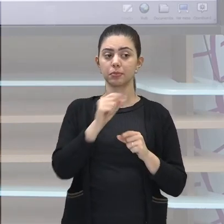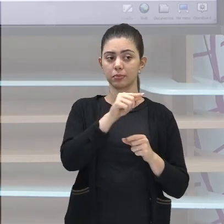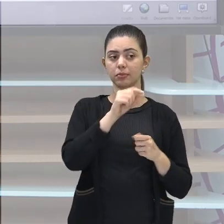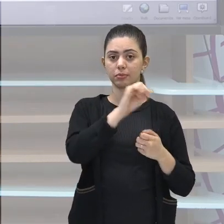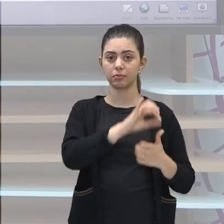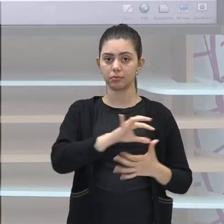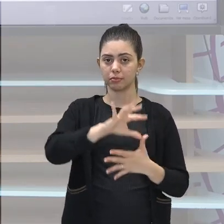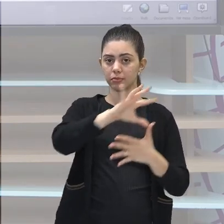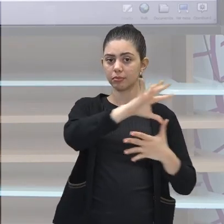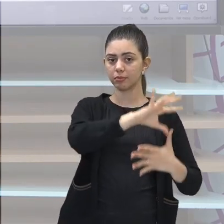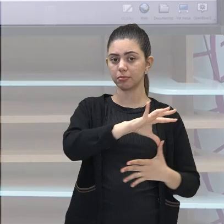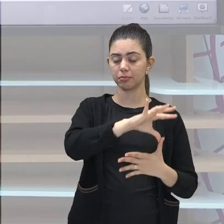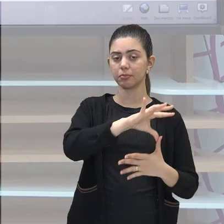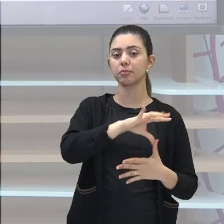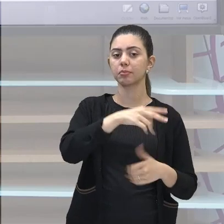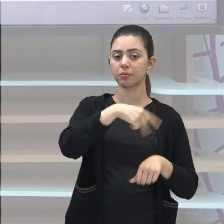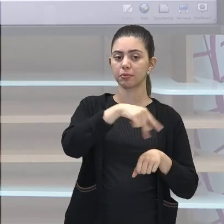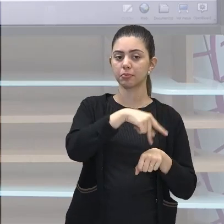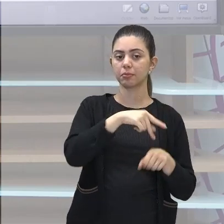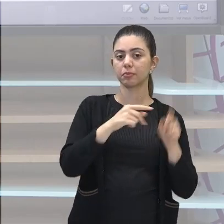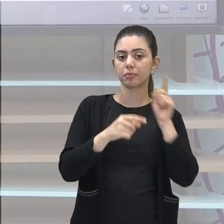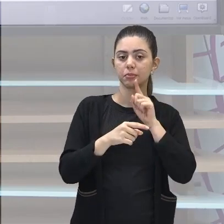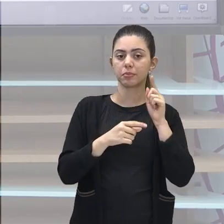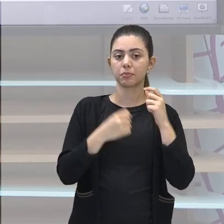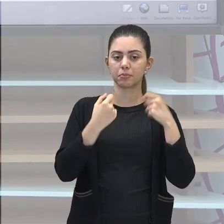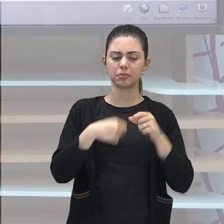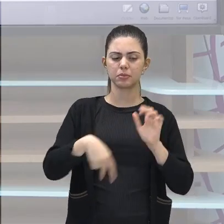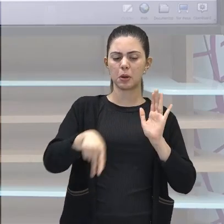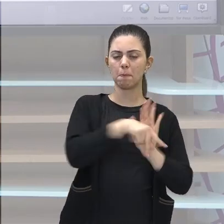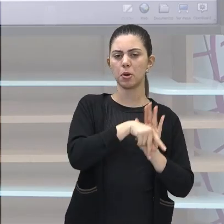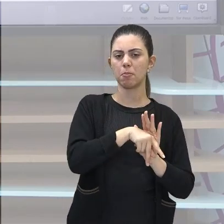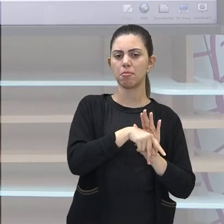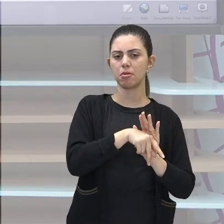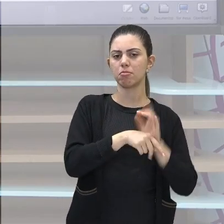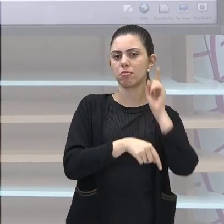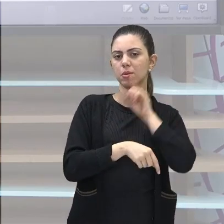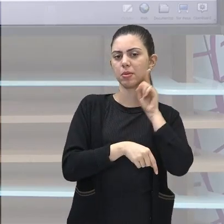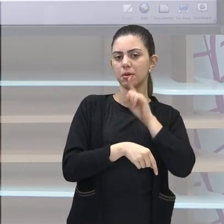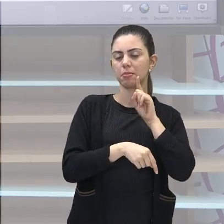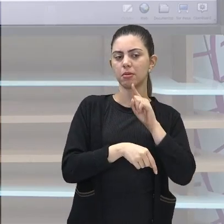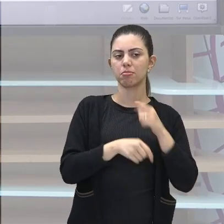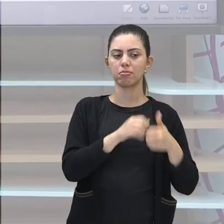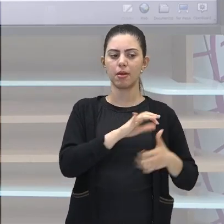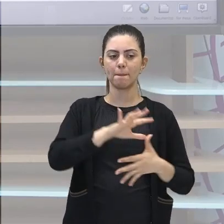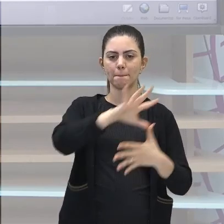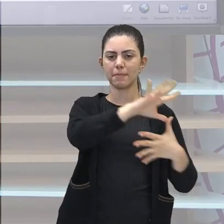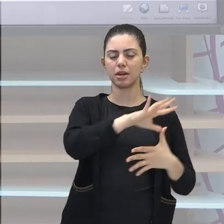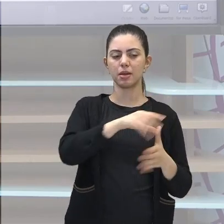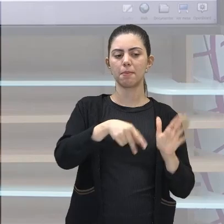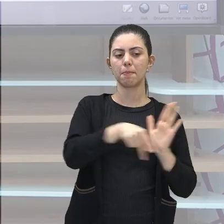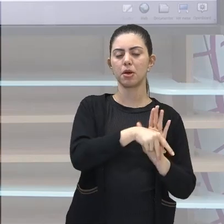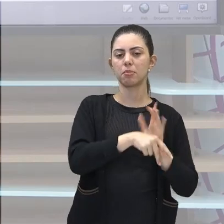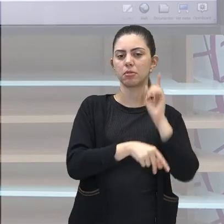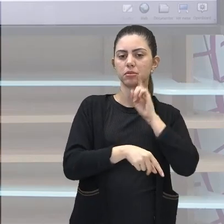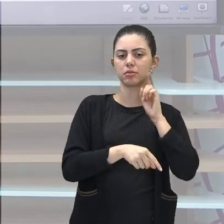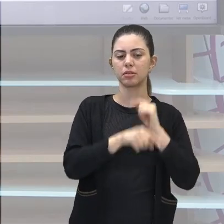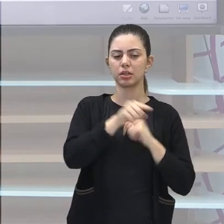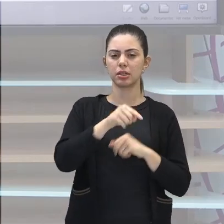americano, ele precisa ser dos americanos. Não iremos